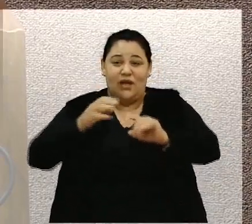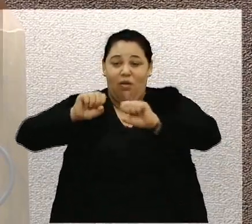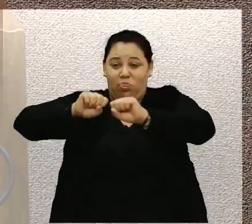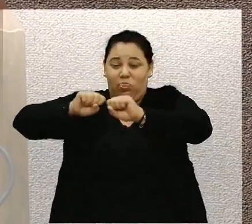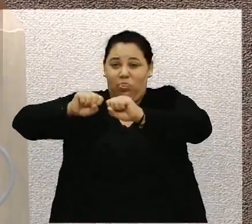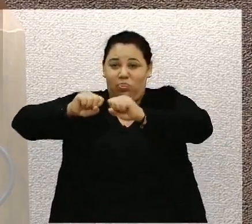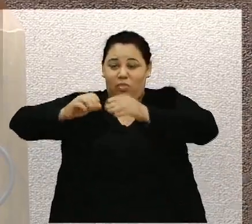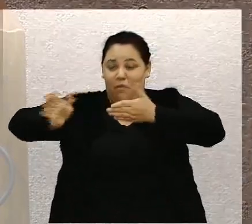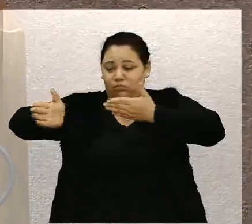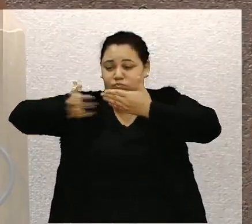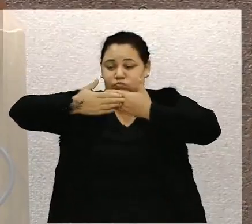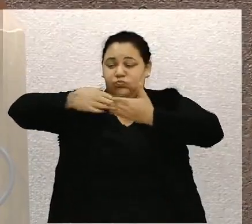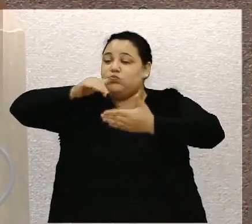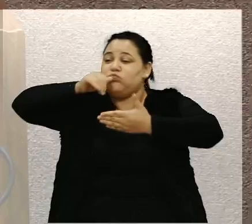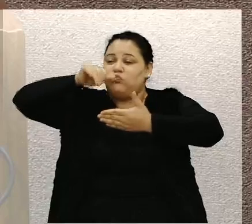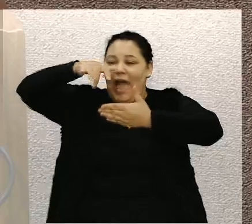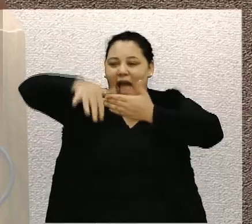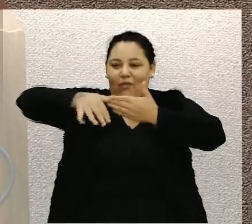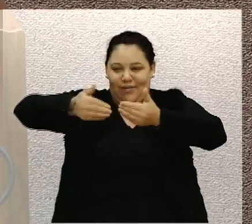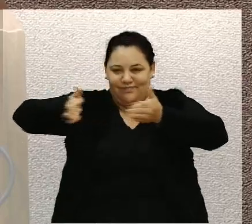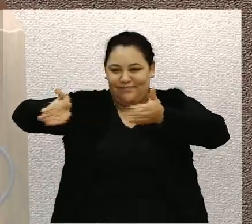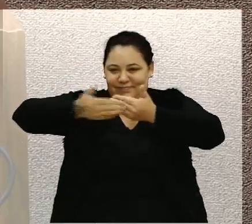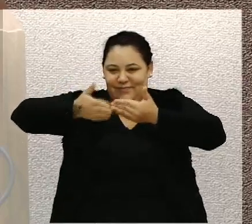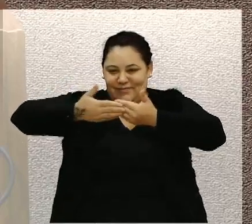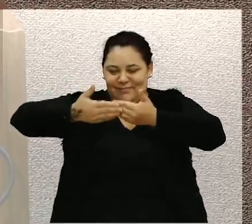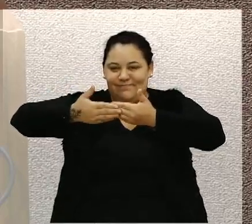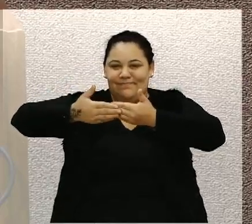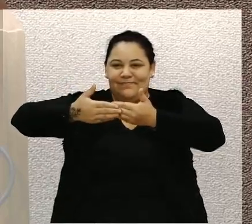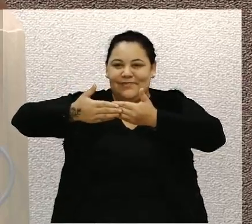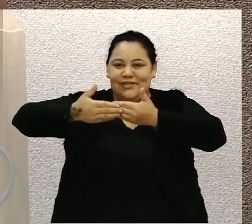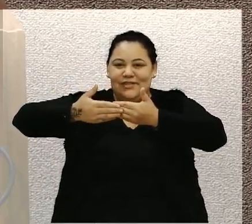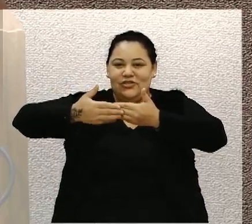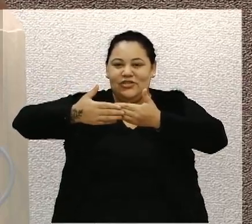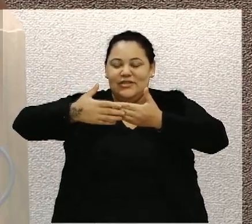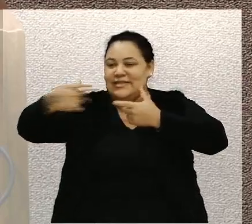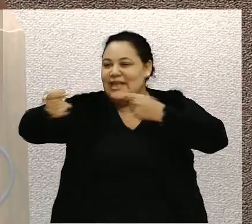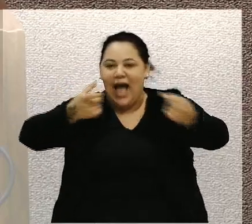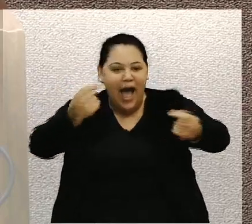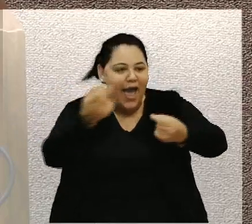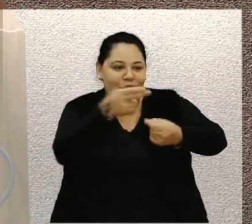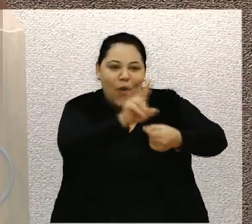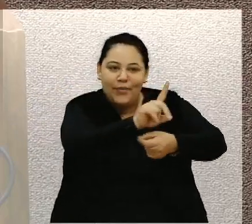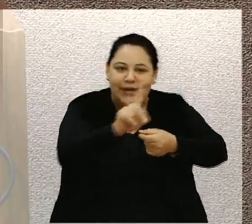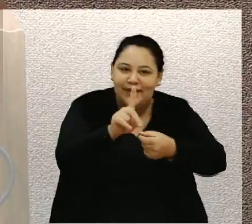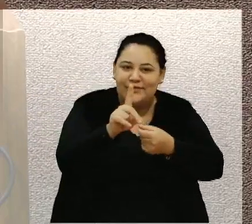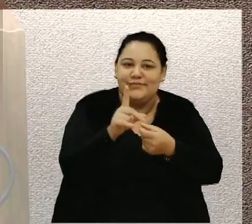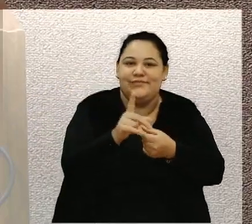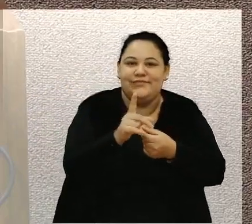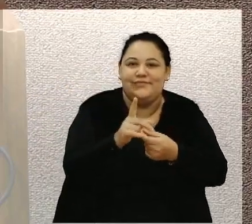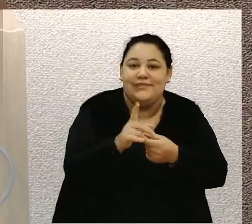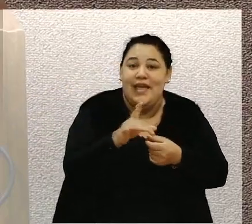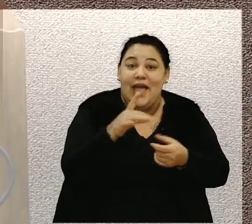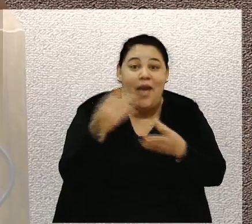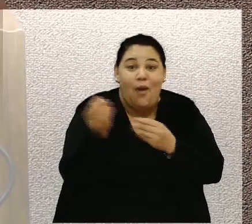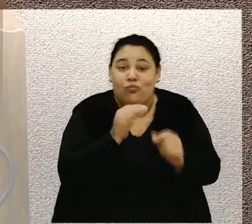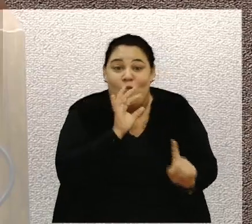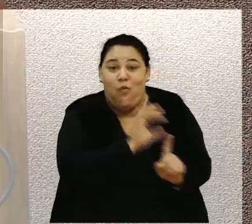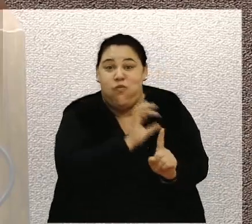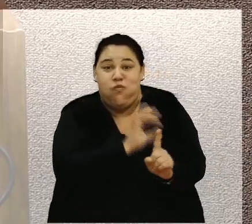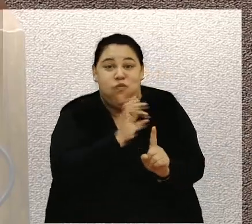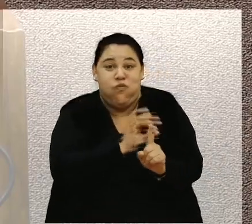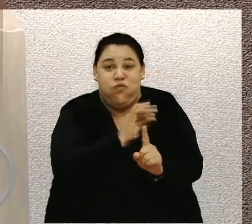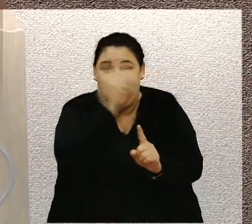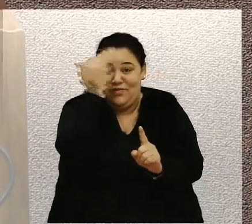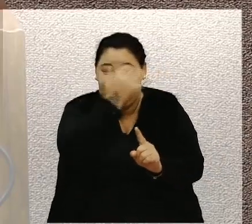evacua as casas, não evacua. Vejam a pressão que um governante tem e como é difícil a tomada de decisão no momento que está se